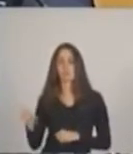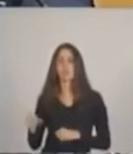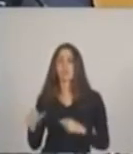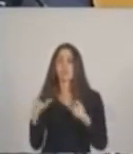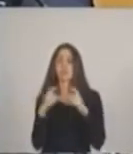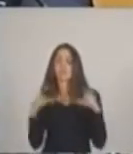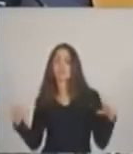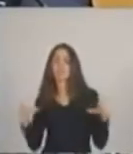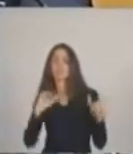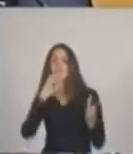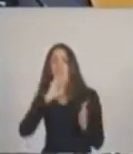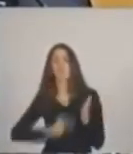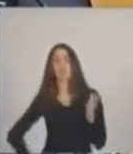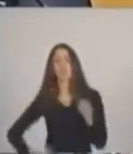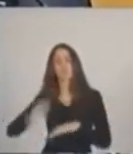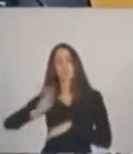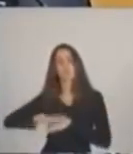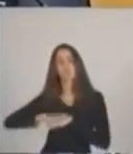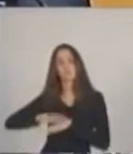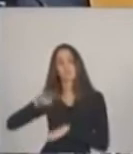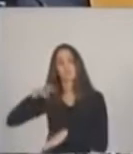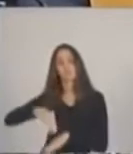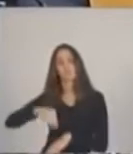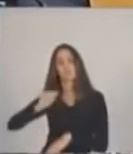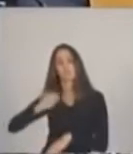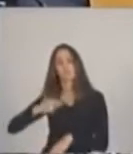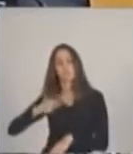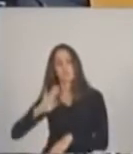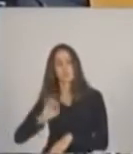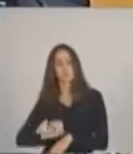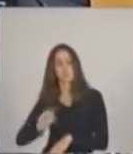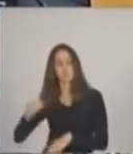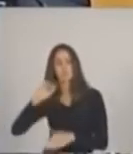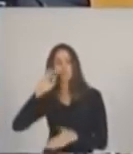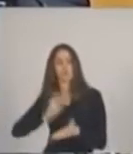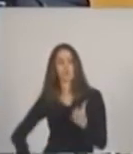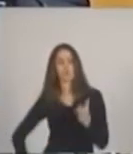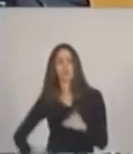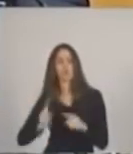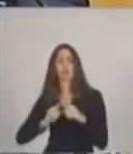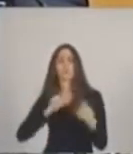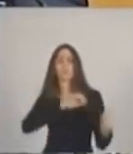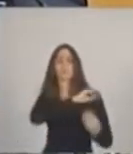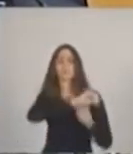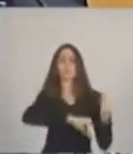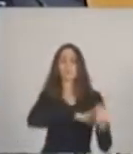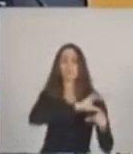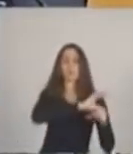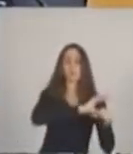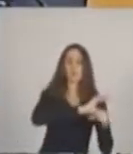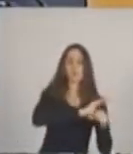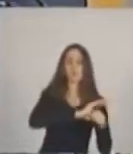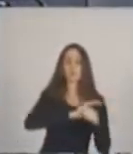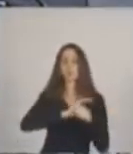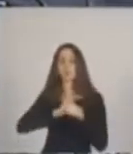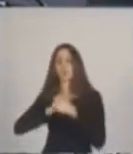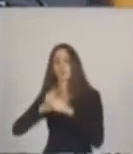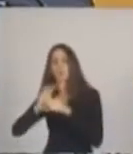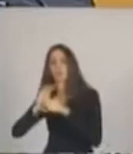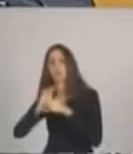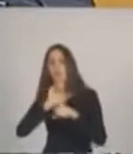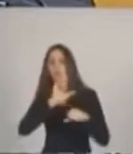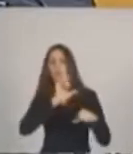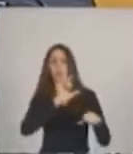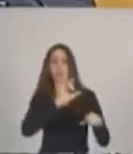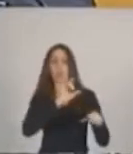ela foi tirada pelo próprio deputado Marcelo, que era de misturar a constitucionalidade e a